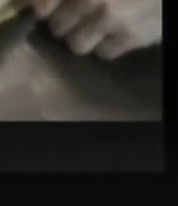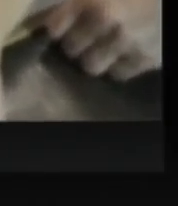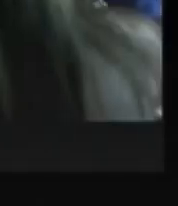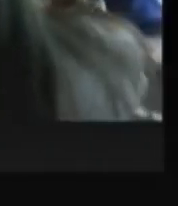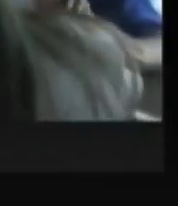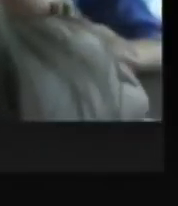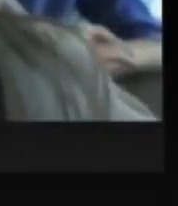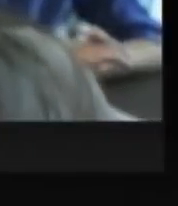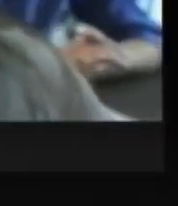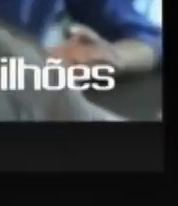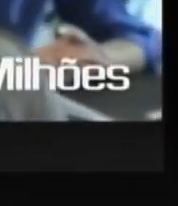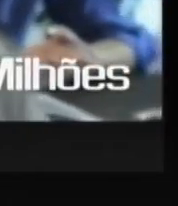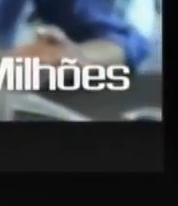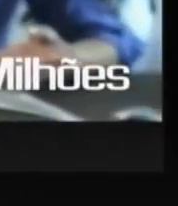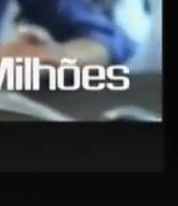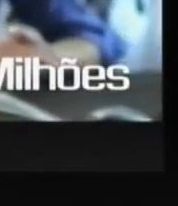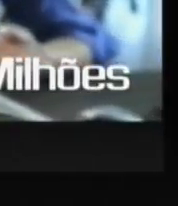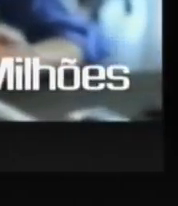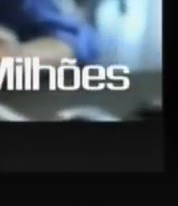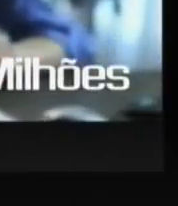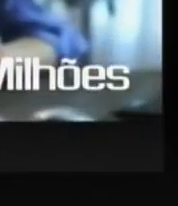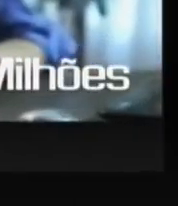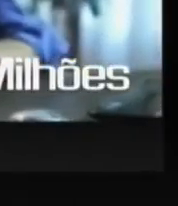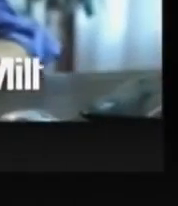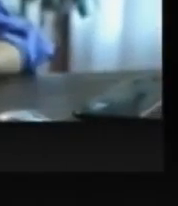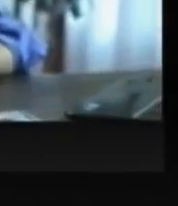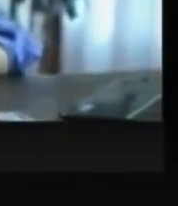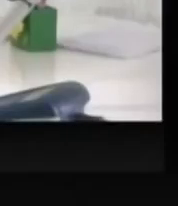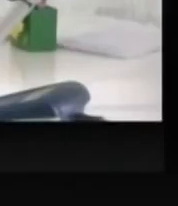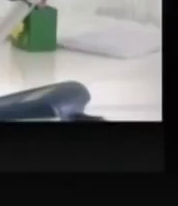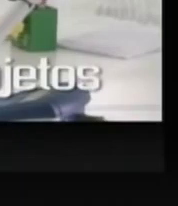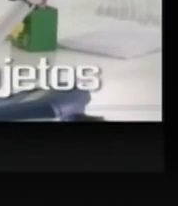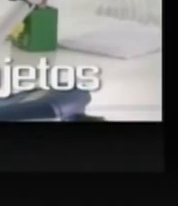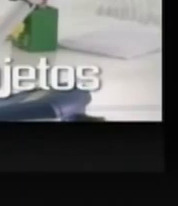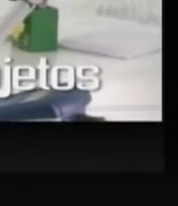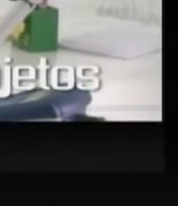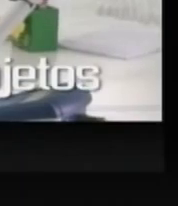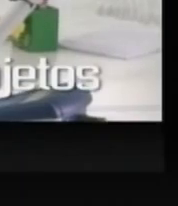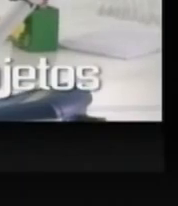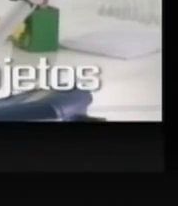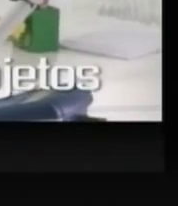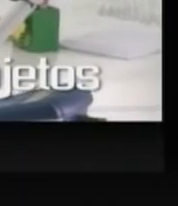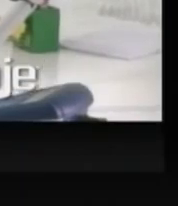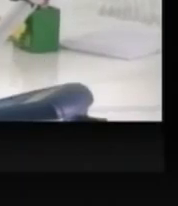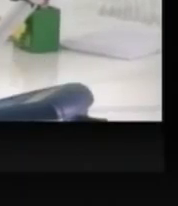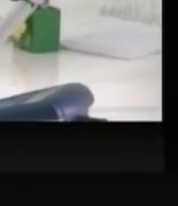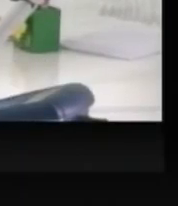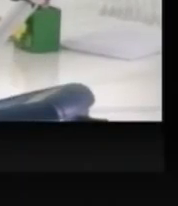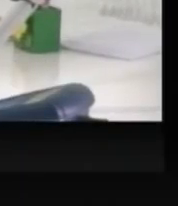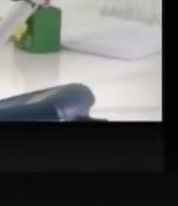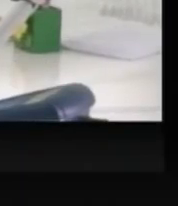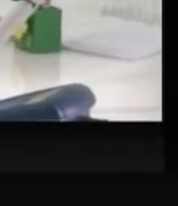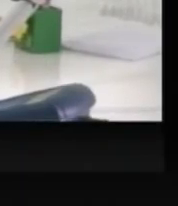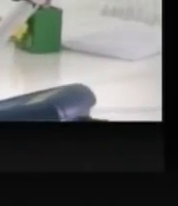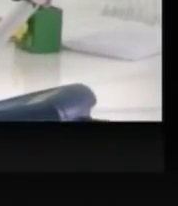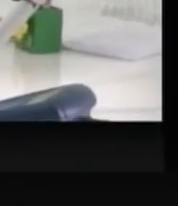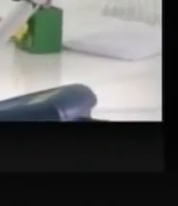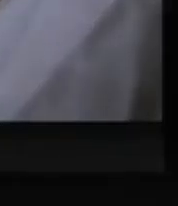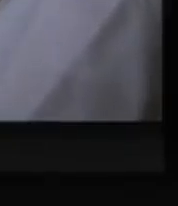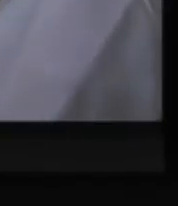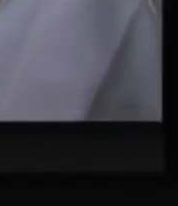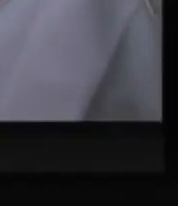edição, esse valor passou para R$ 8 milhões. São mais de 1.000 projetos de pesquisa que foram apresentados nas etapas de